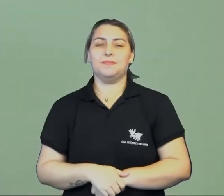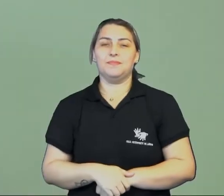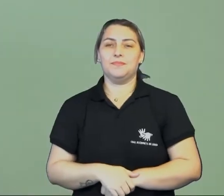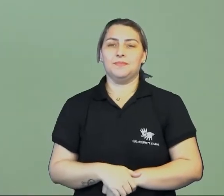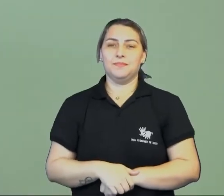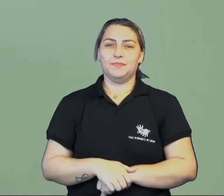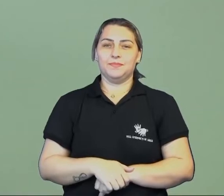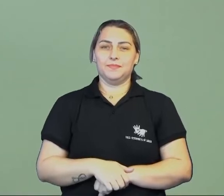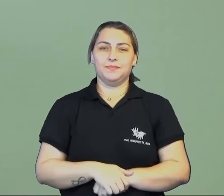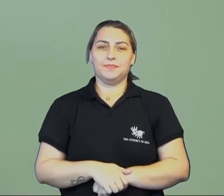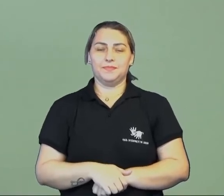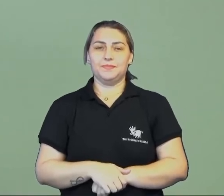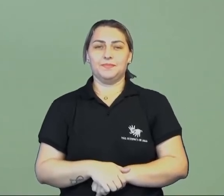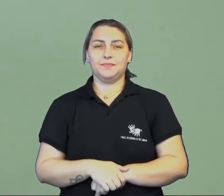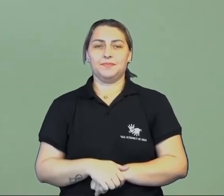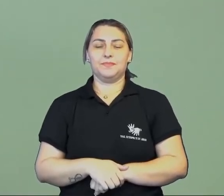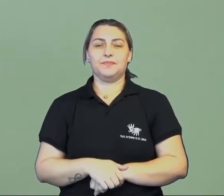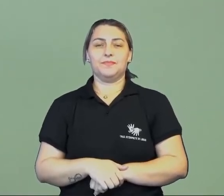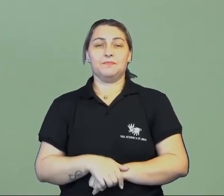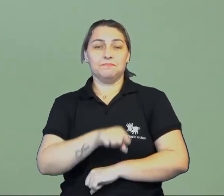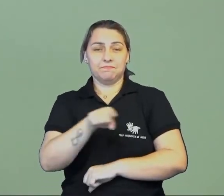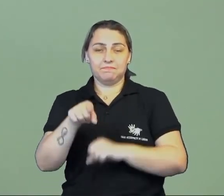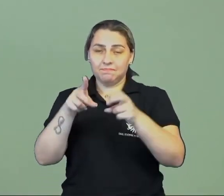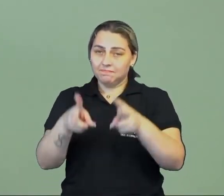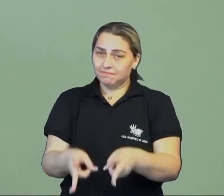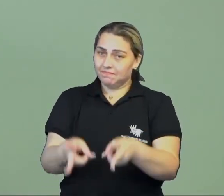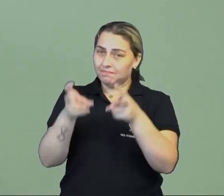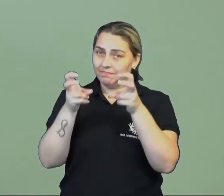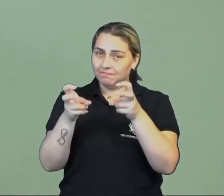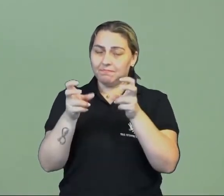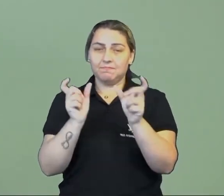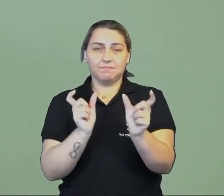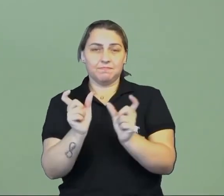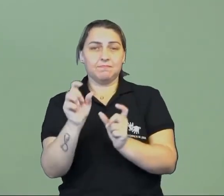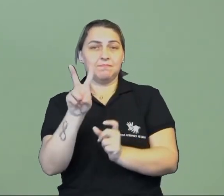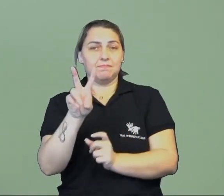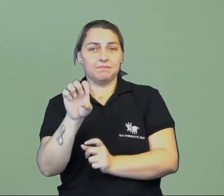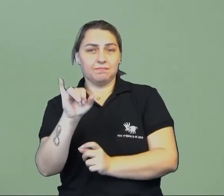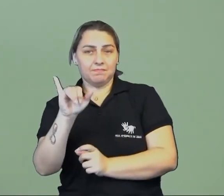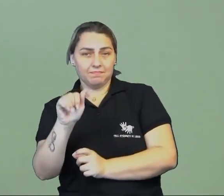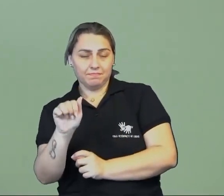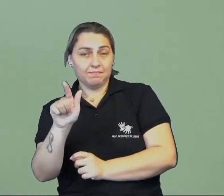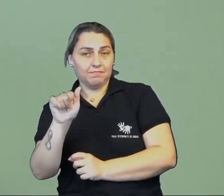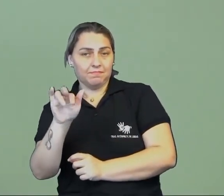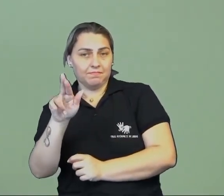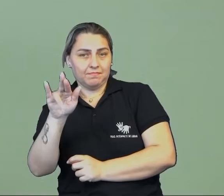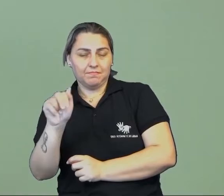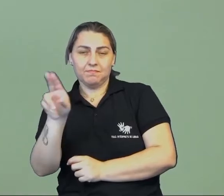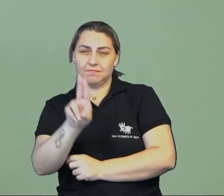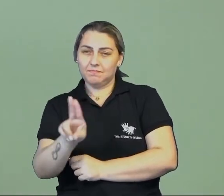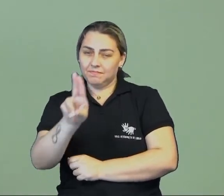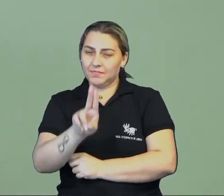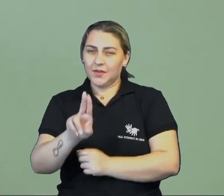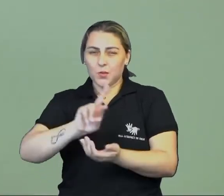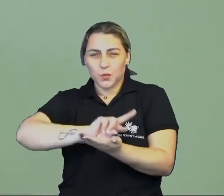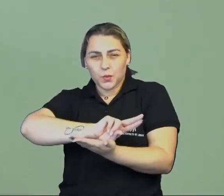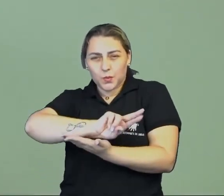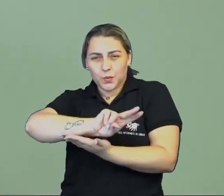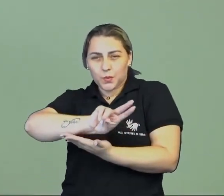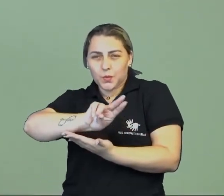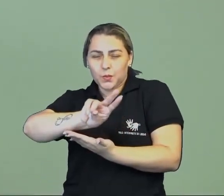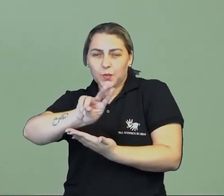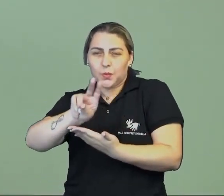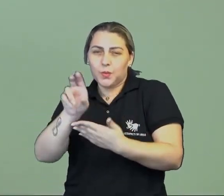parar. Nessa conjuntura, vocês percebem que a palavra véi, que é uma gíria, usada de